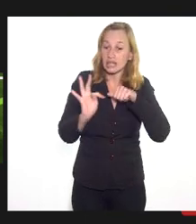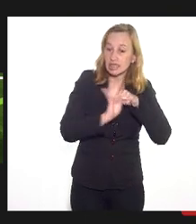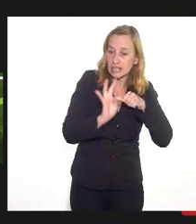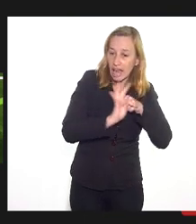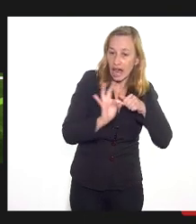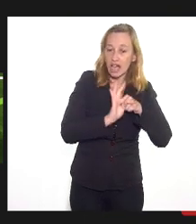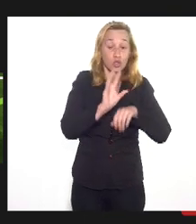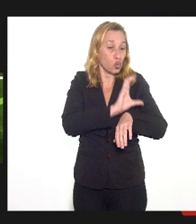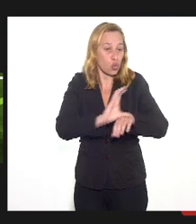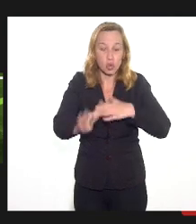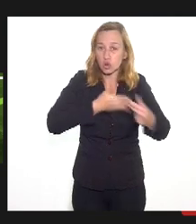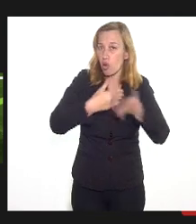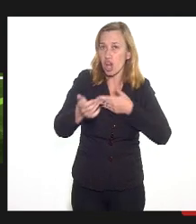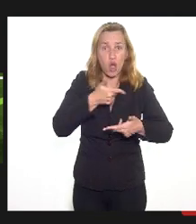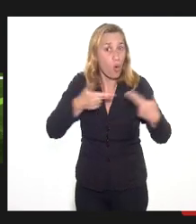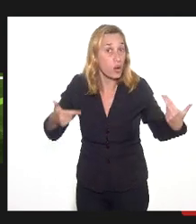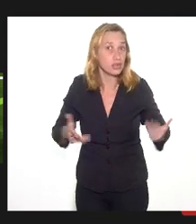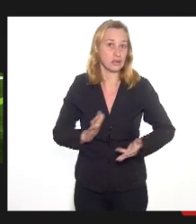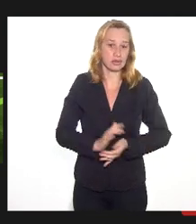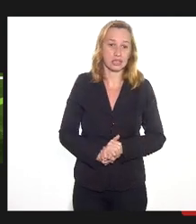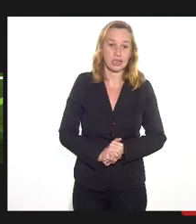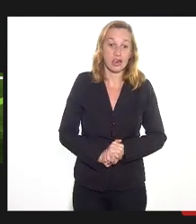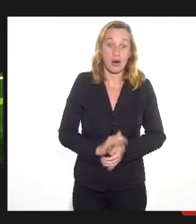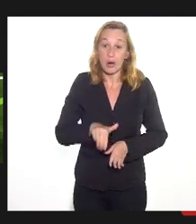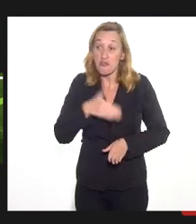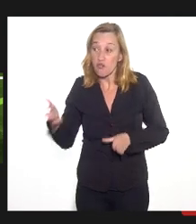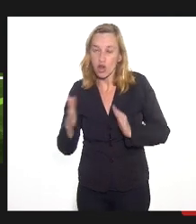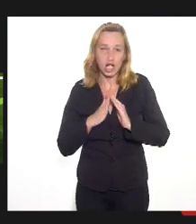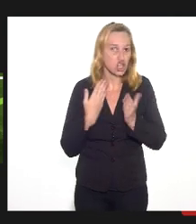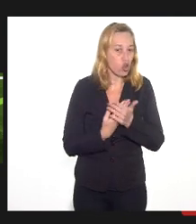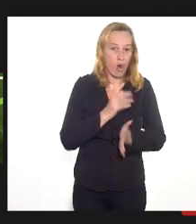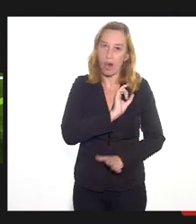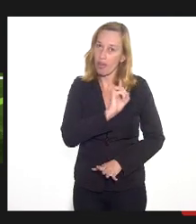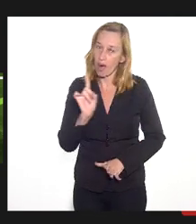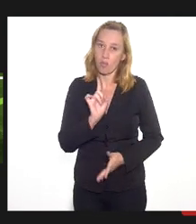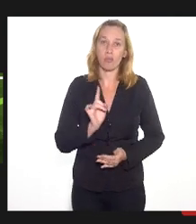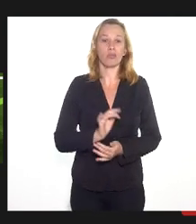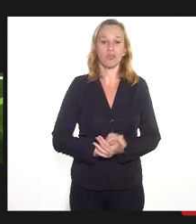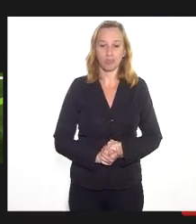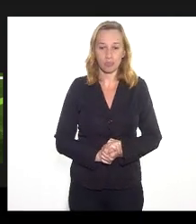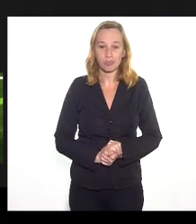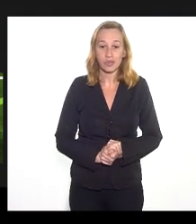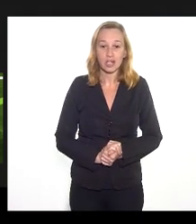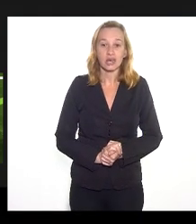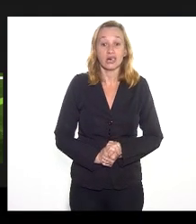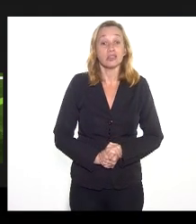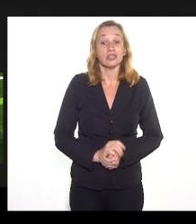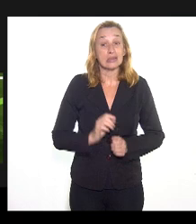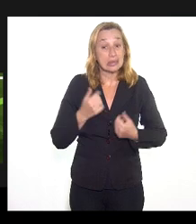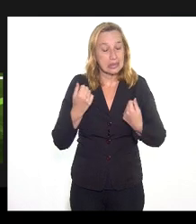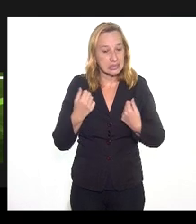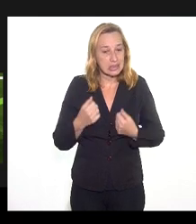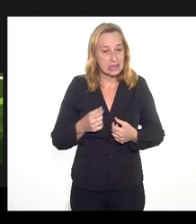curso, alguma coisa. Então, isso é bom, né? E a gente tem que ficar